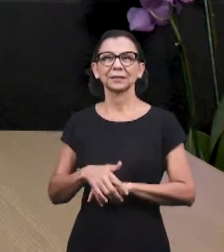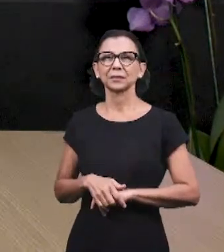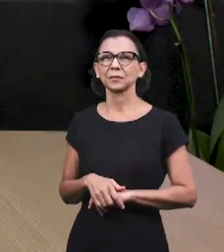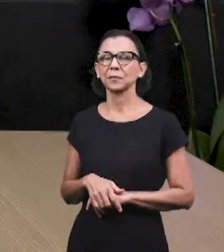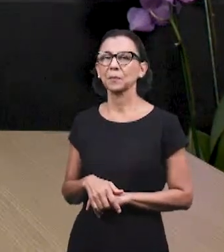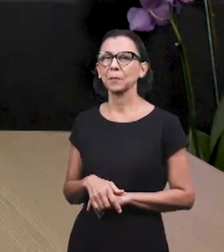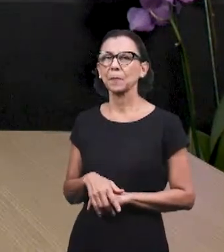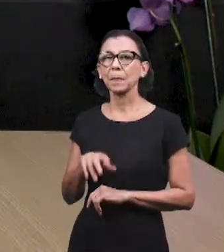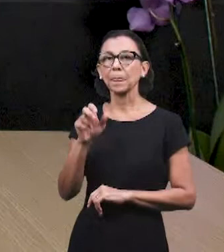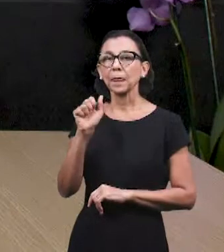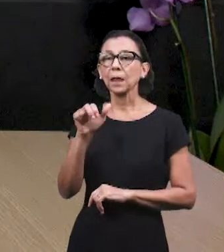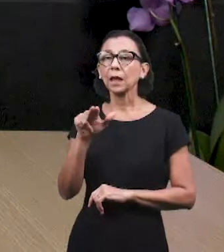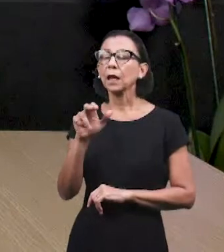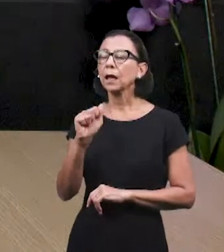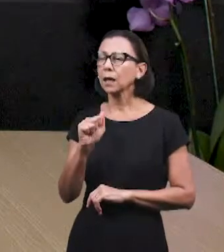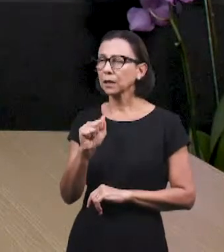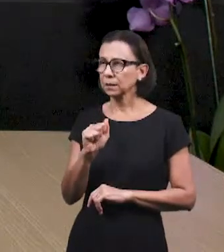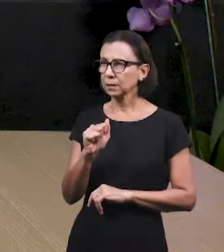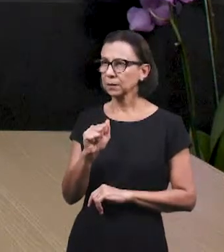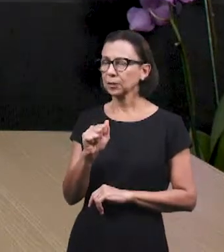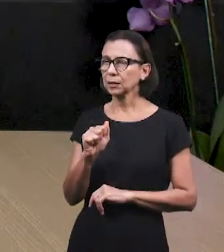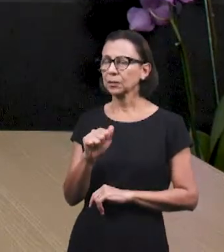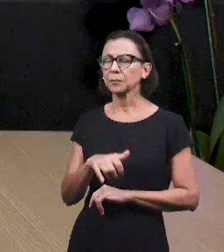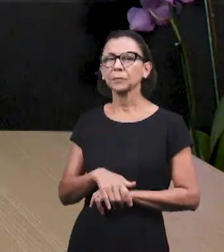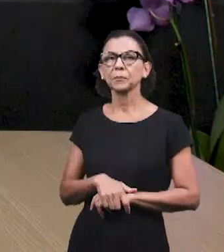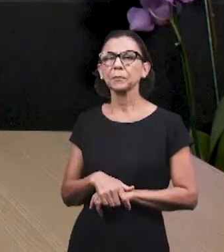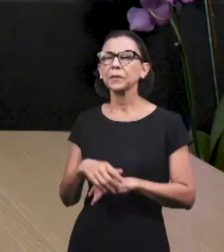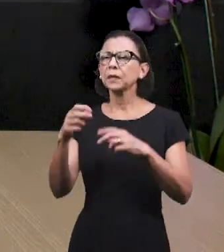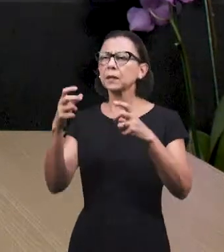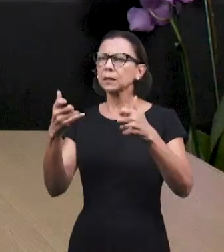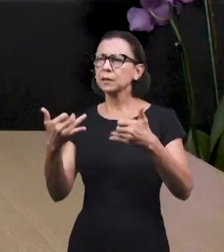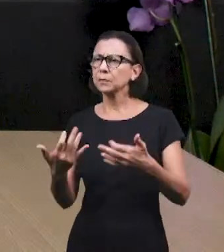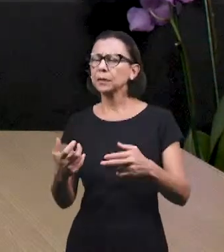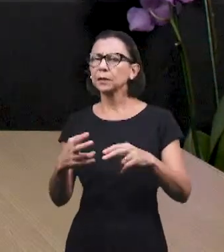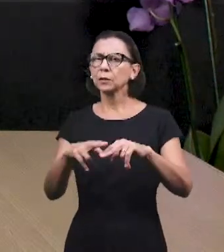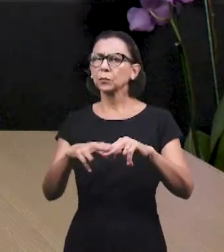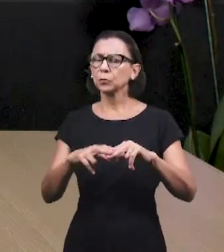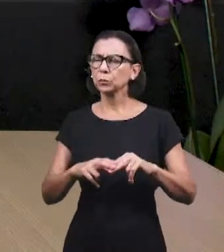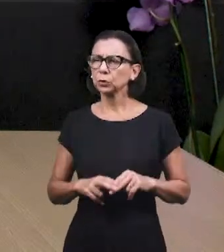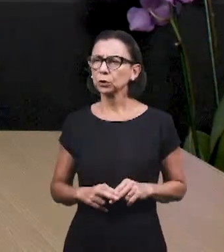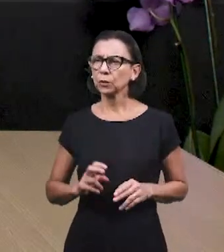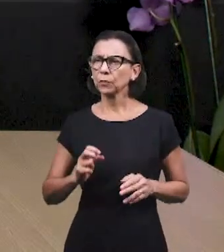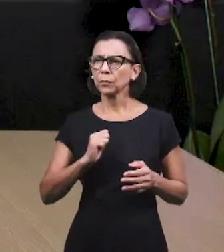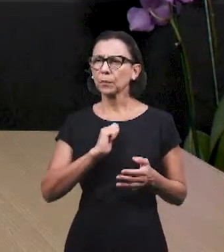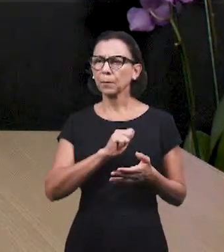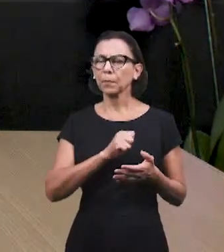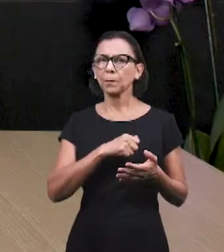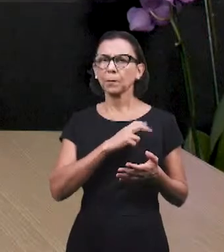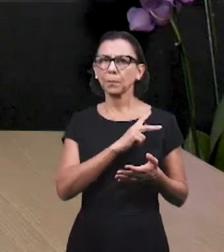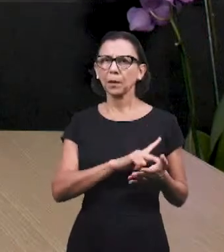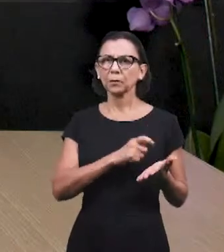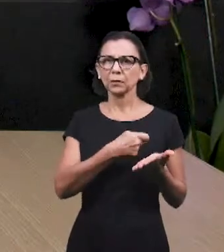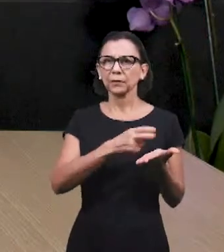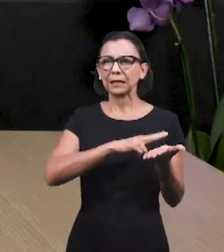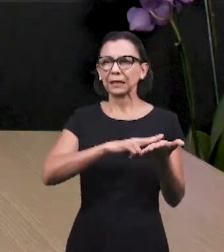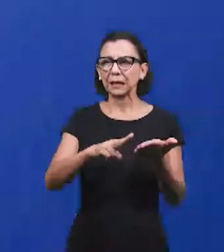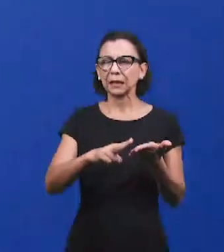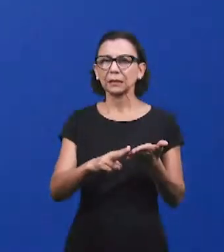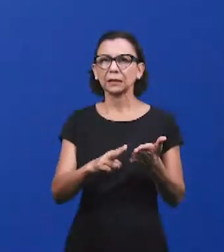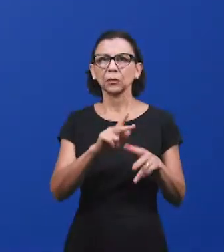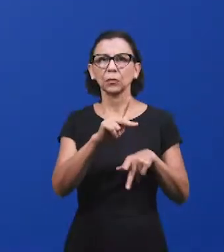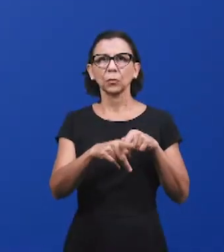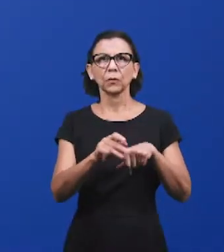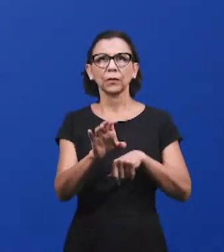para nós a respeito do motivo da carta de Paulo aos Efésios. Amém? A paz do Senhor.